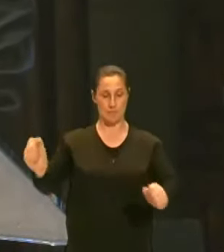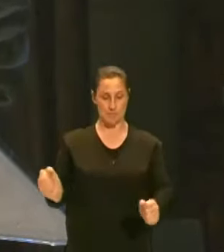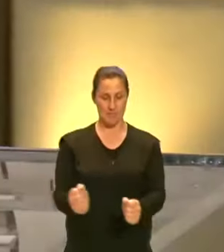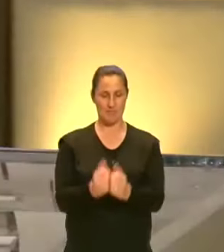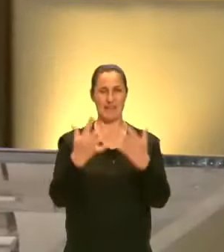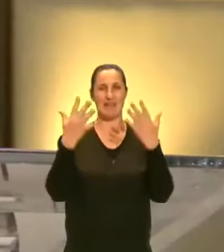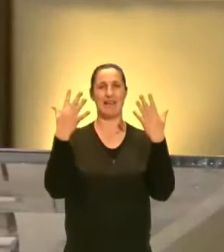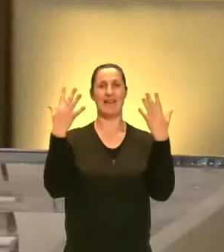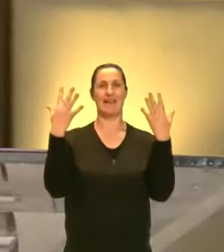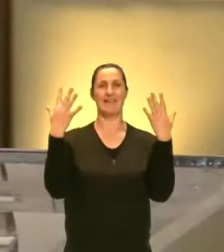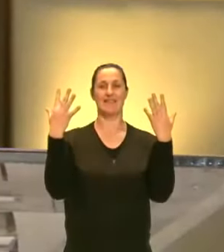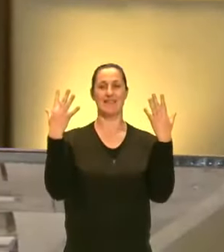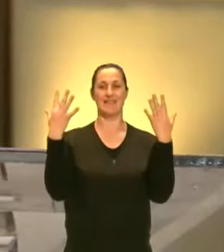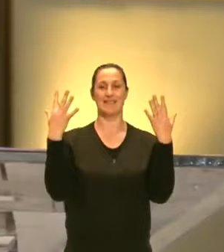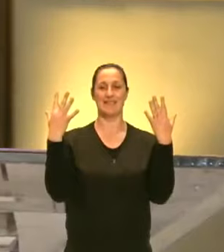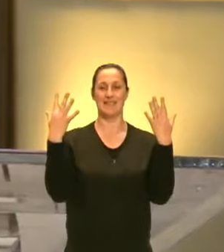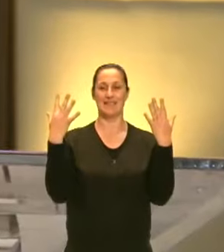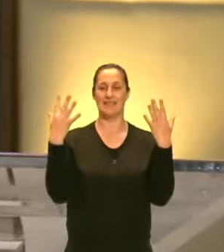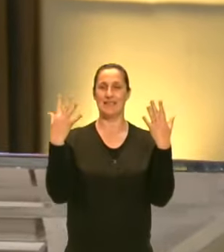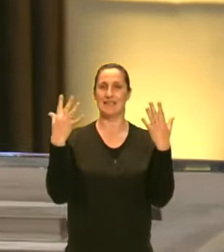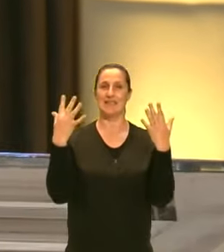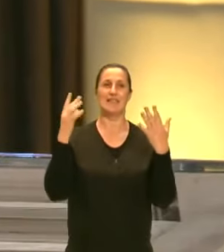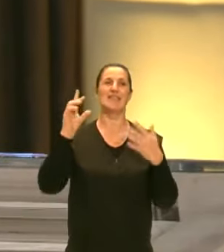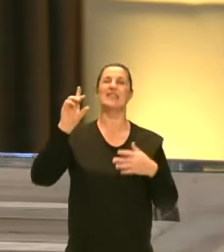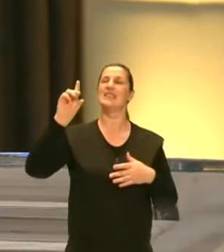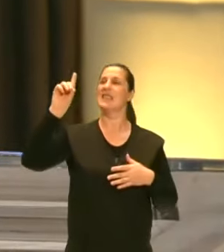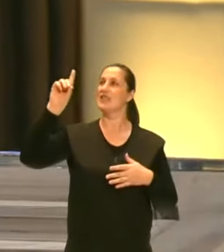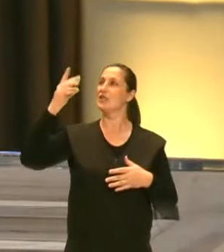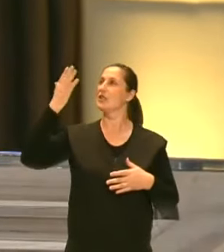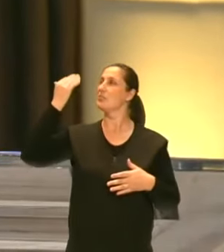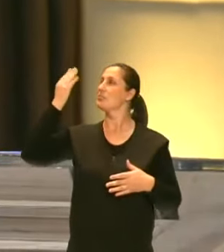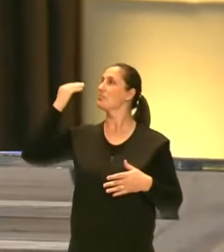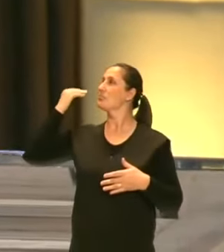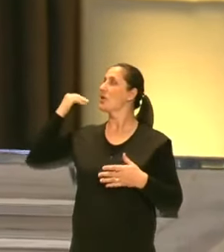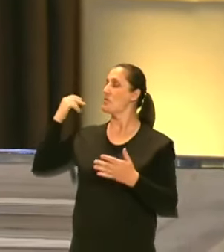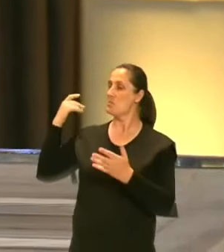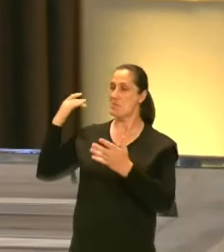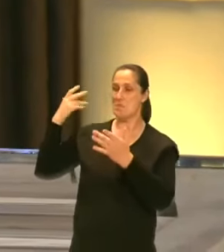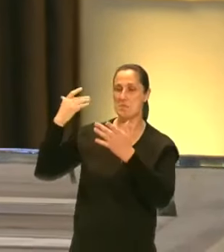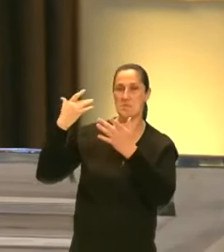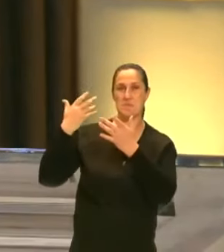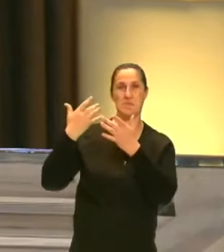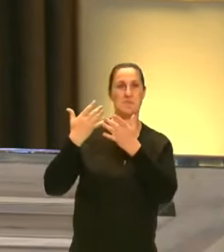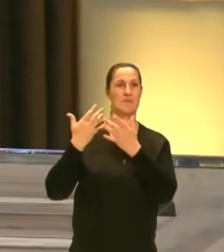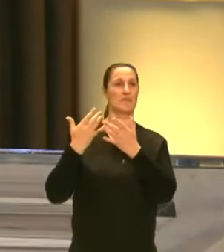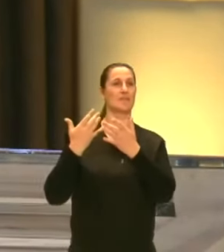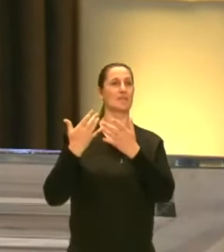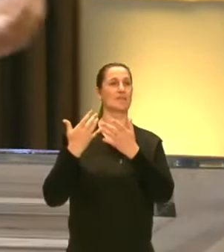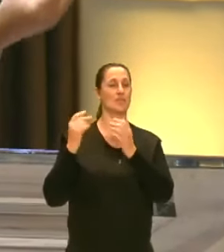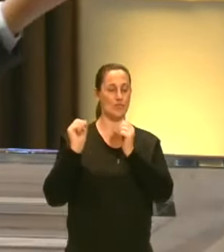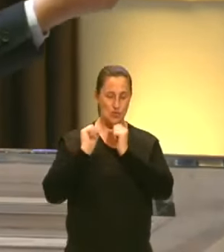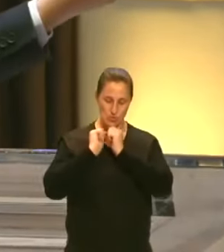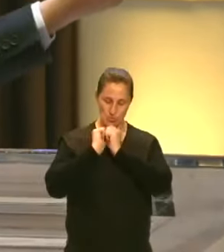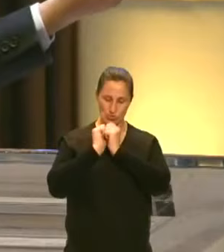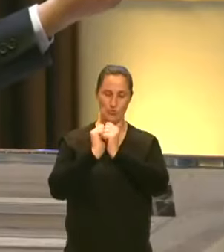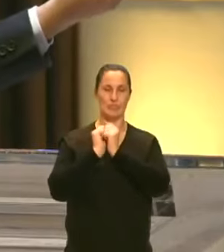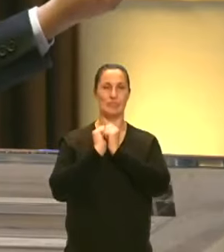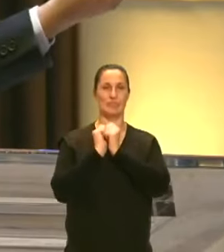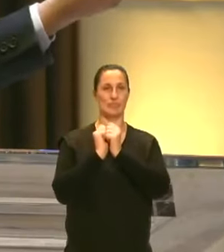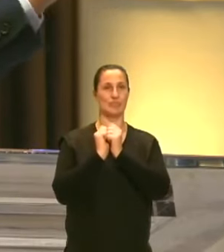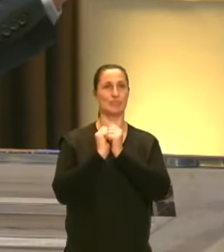quando eu vi a lembrança, eu falei, Deus esteve comigo, talvez no pior momento. E Deus está